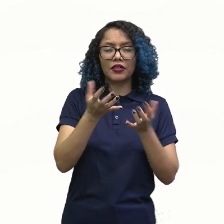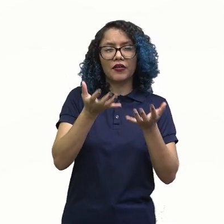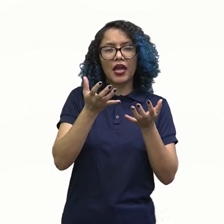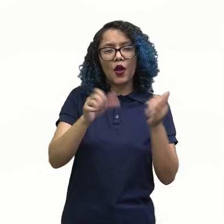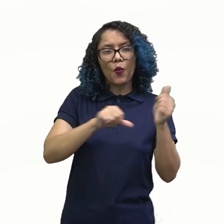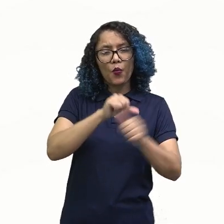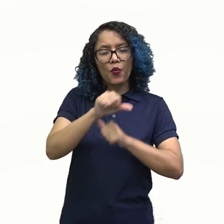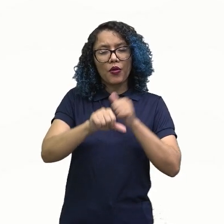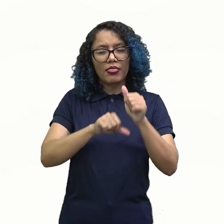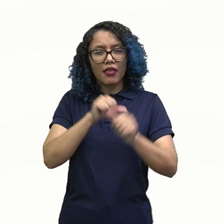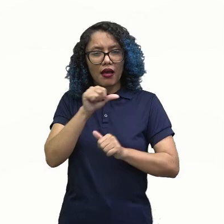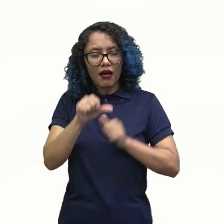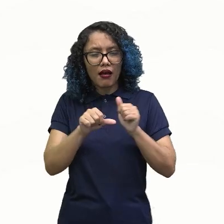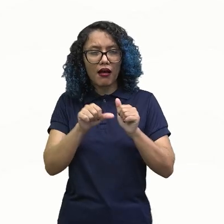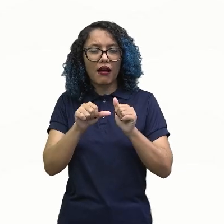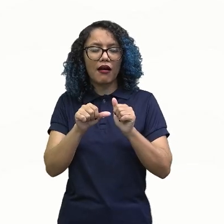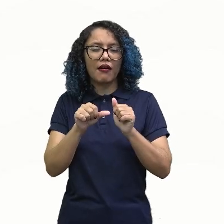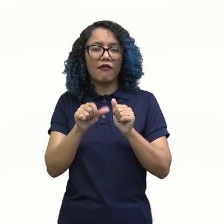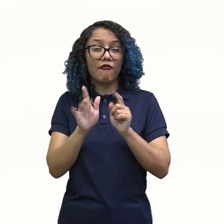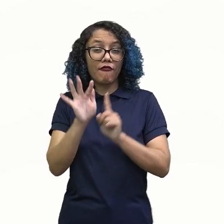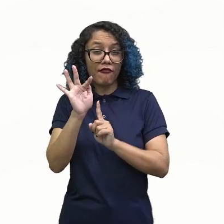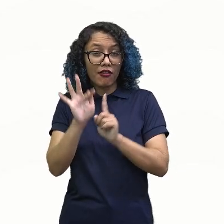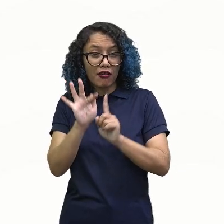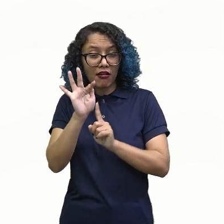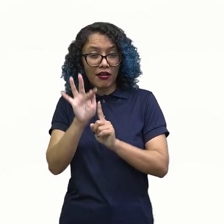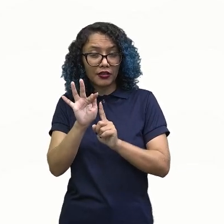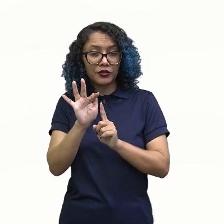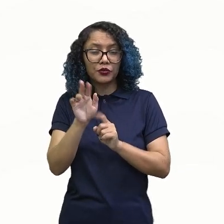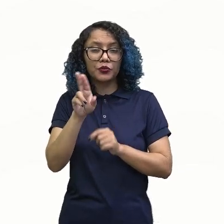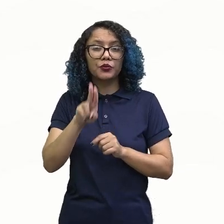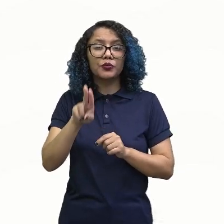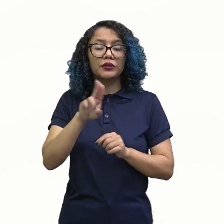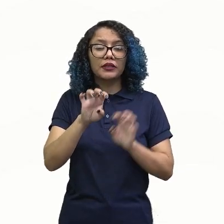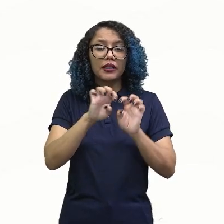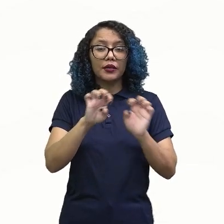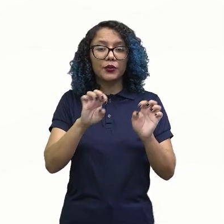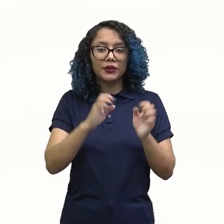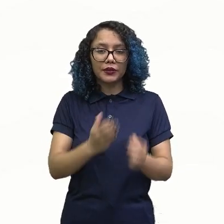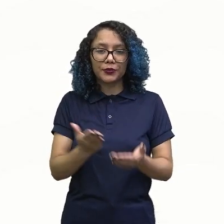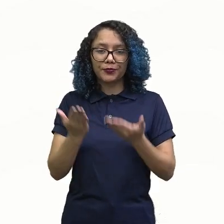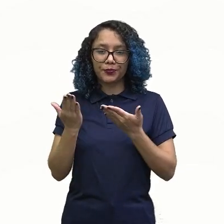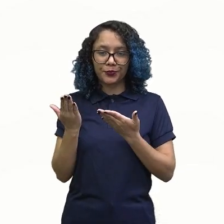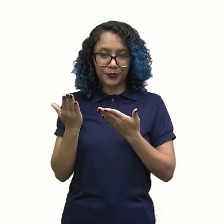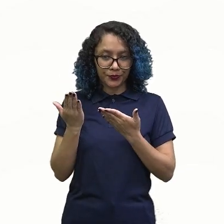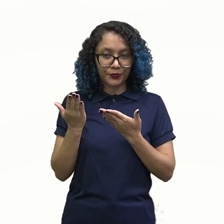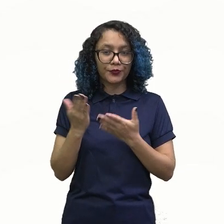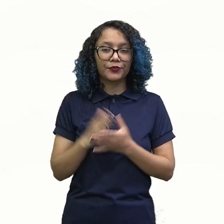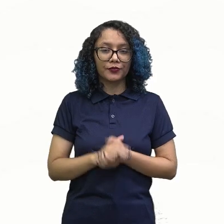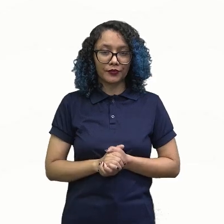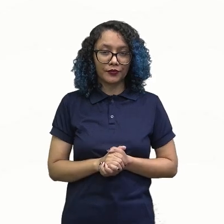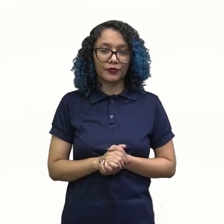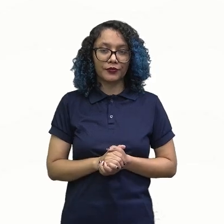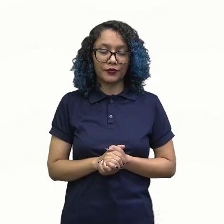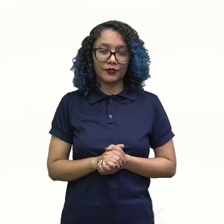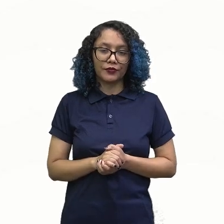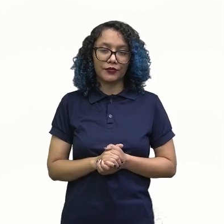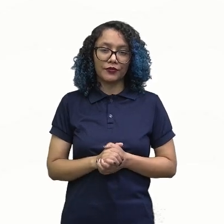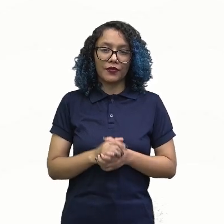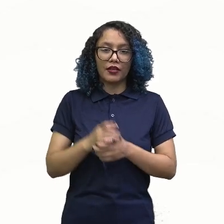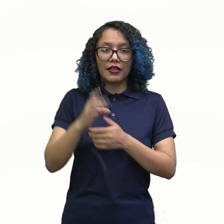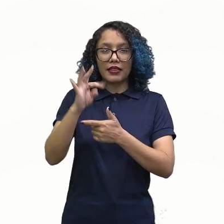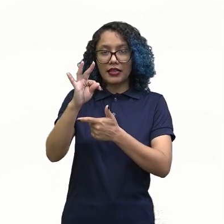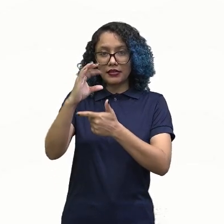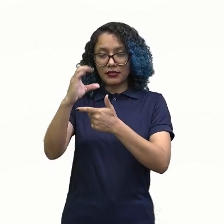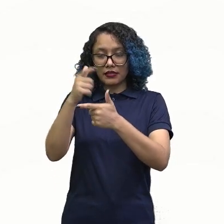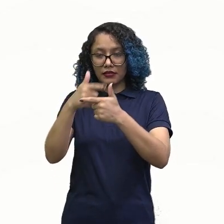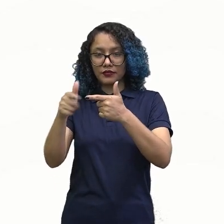quero transformar, aliás, em Fahrenheit, usa-se esta equação. TC sobre